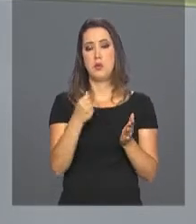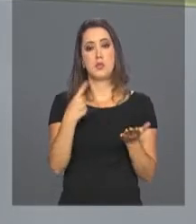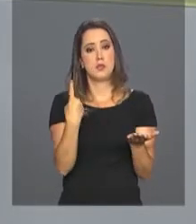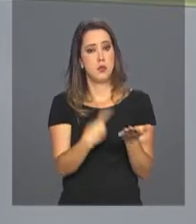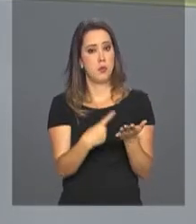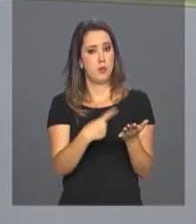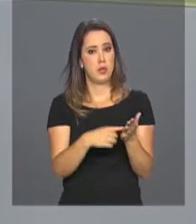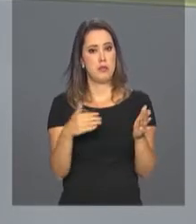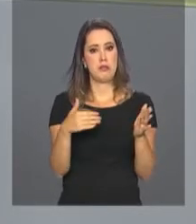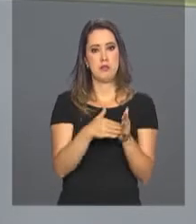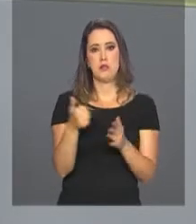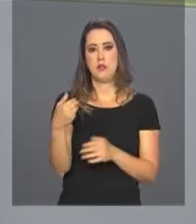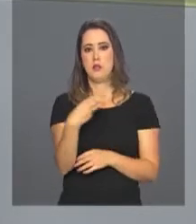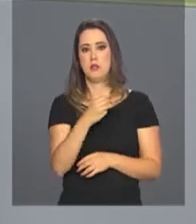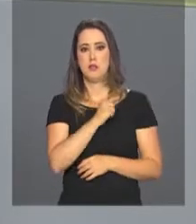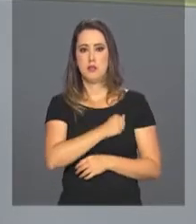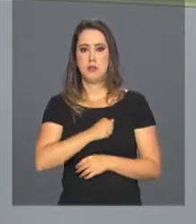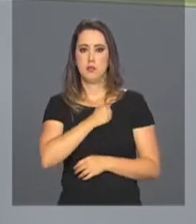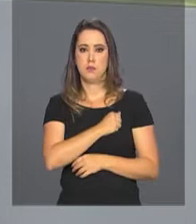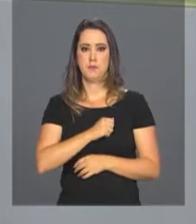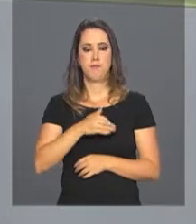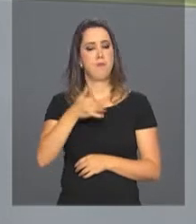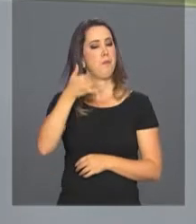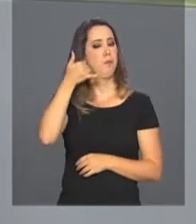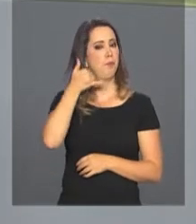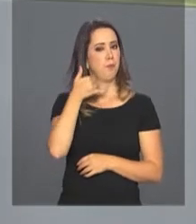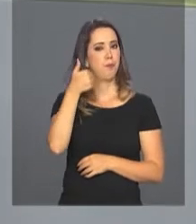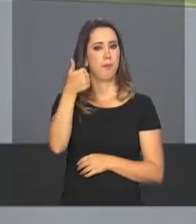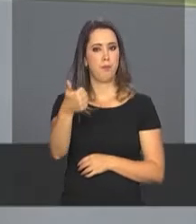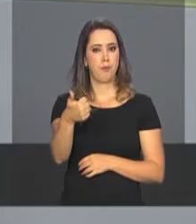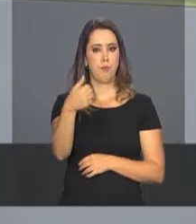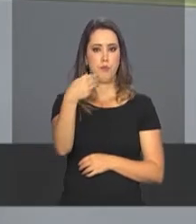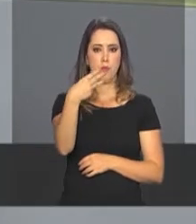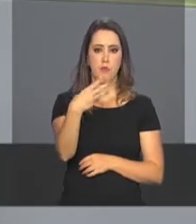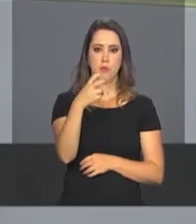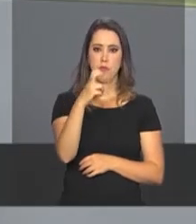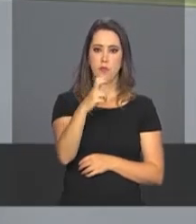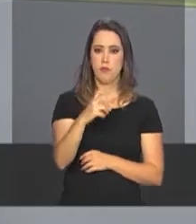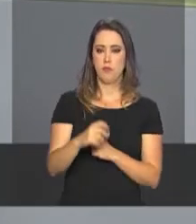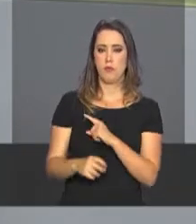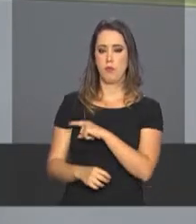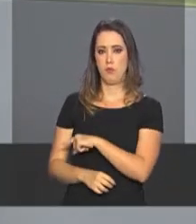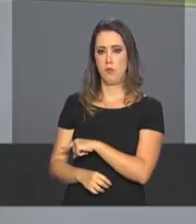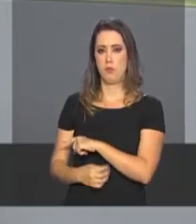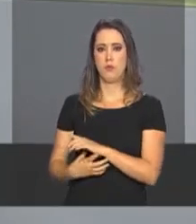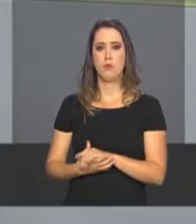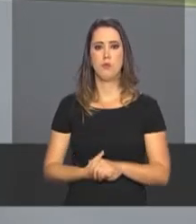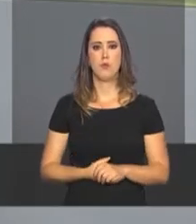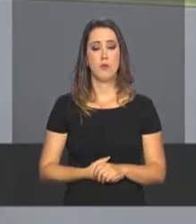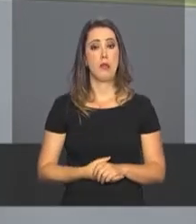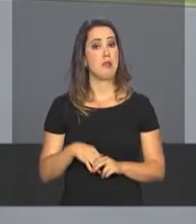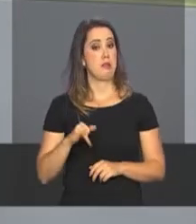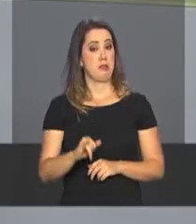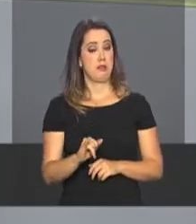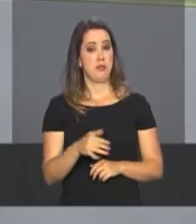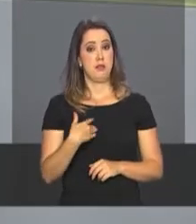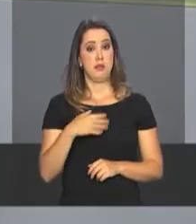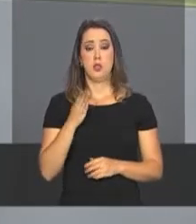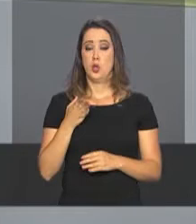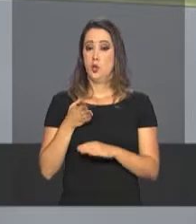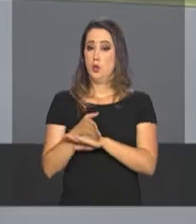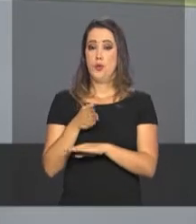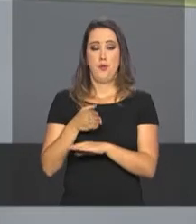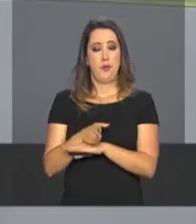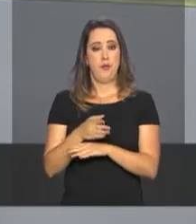exame até 13 de agosto pela central de atendimento da previdência social no telefone 135 casos a consulta não seja